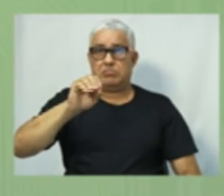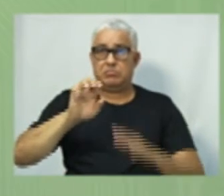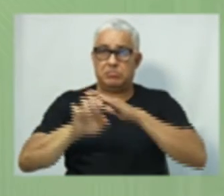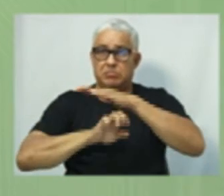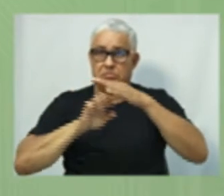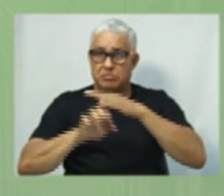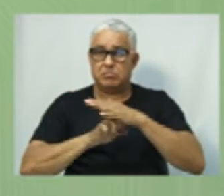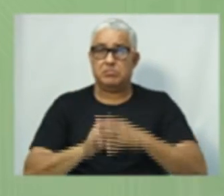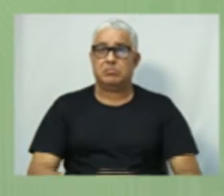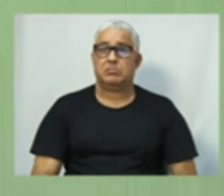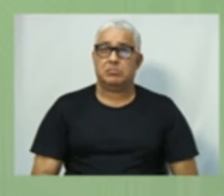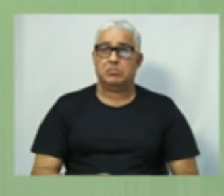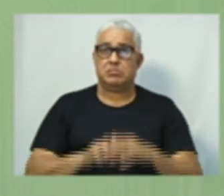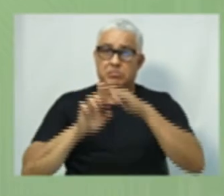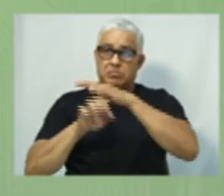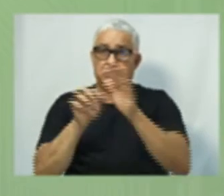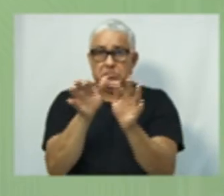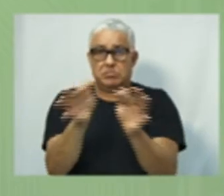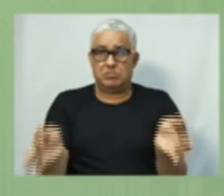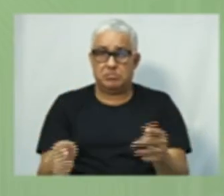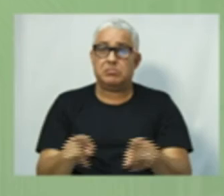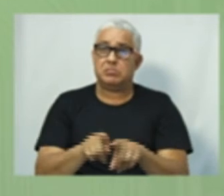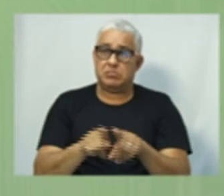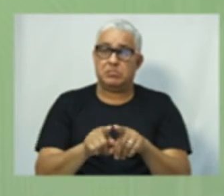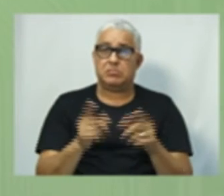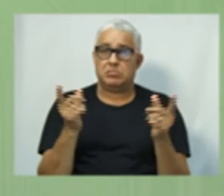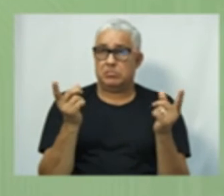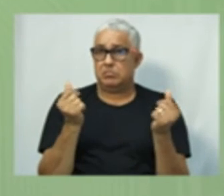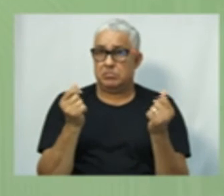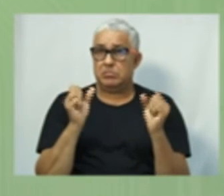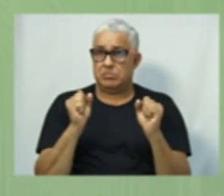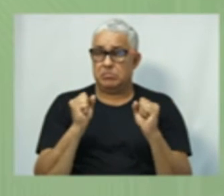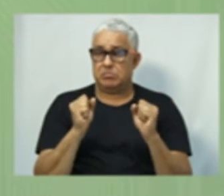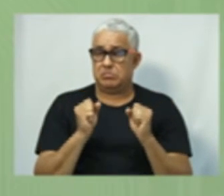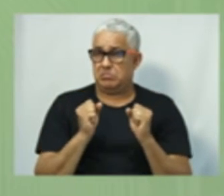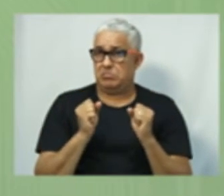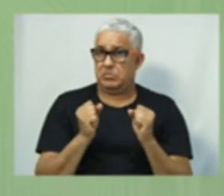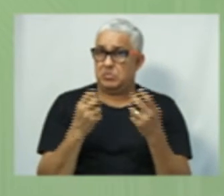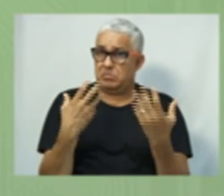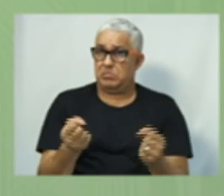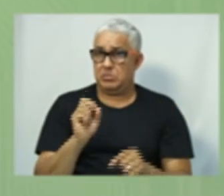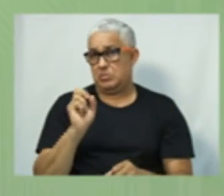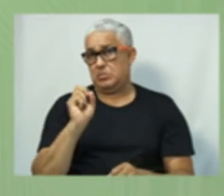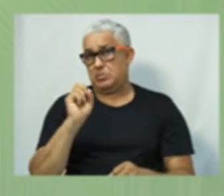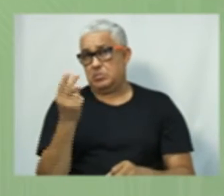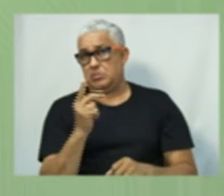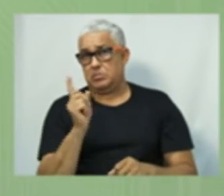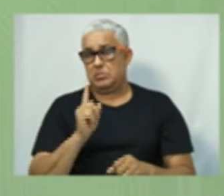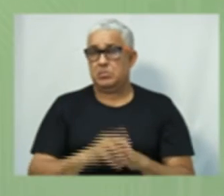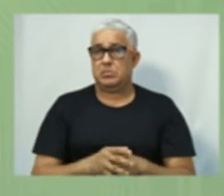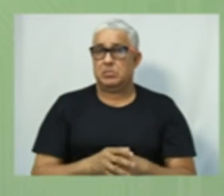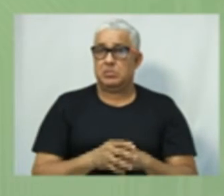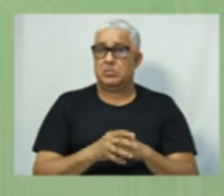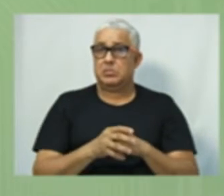portes e os valores que podem ser aderidos ou não. As empresas que podem adentrar dentro do Simples